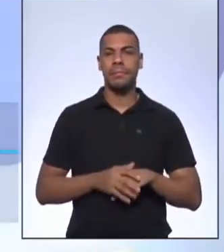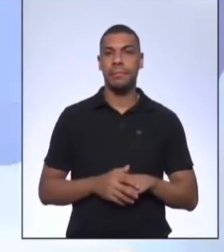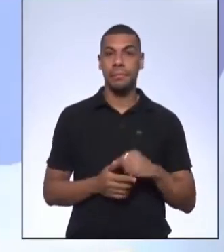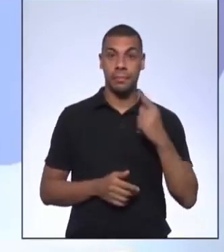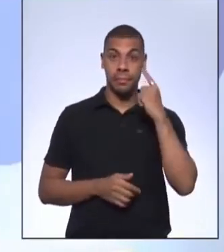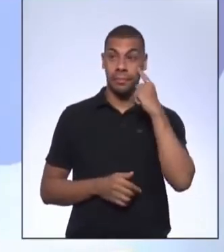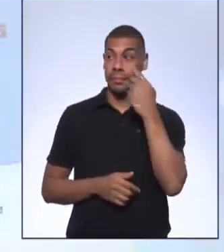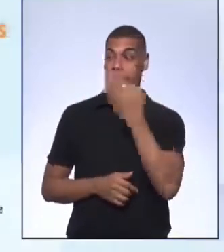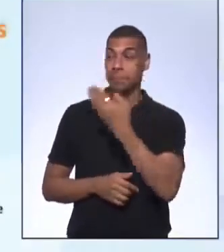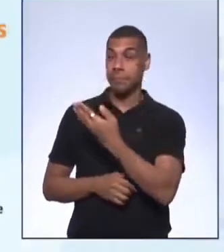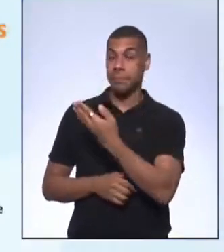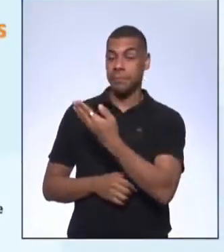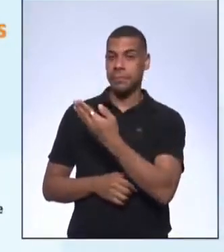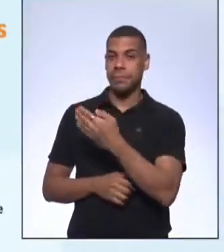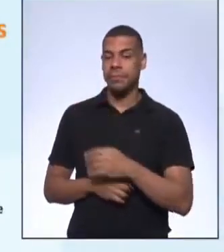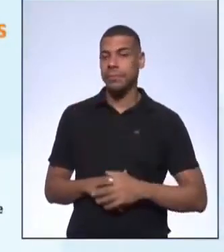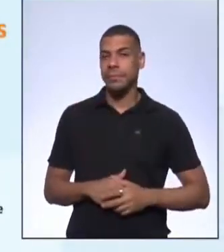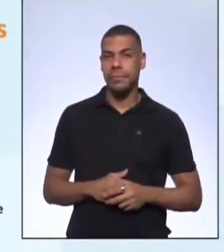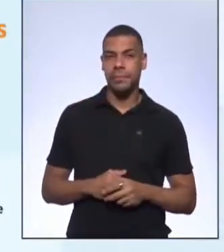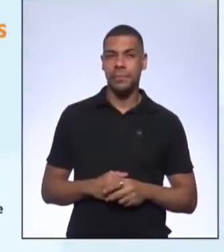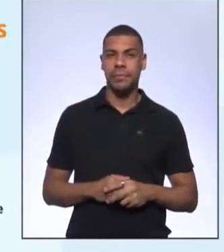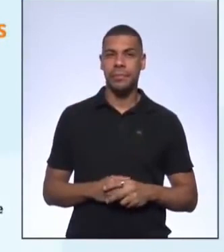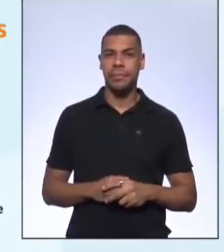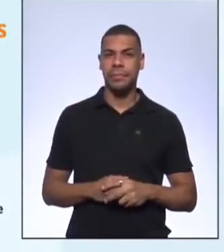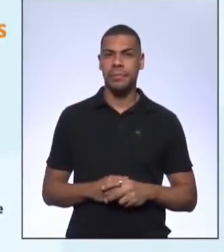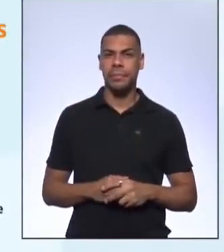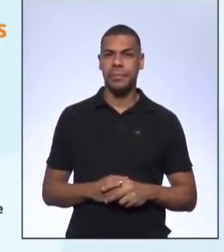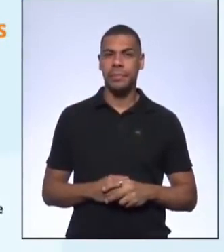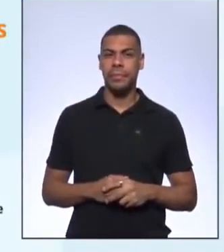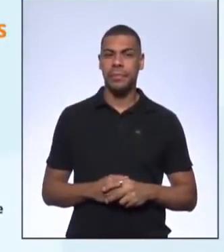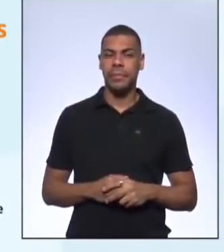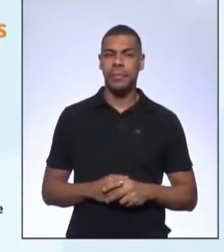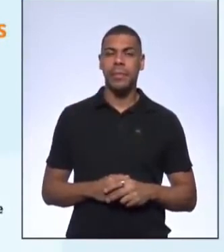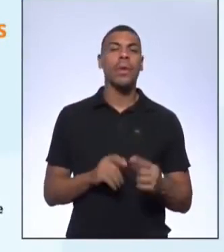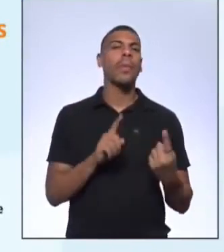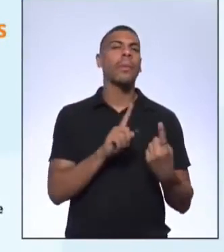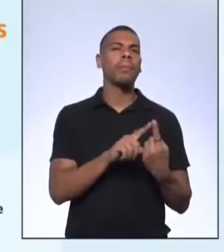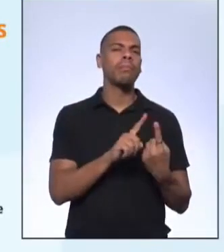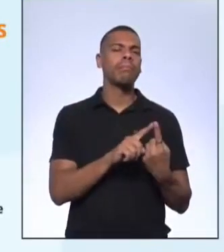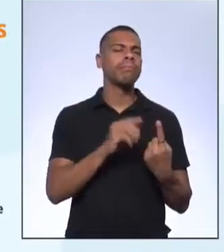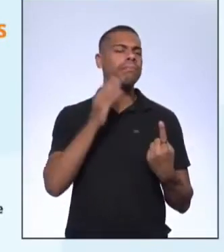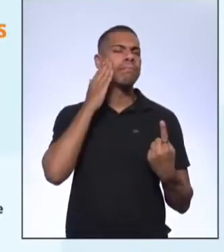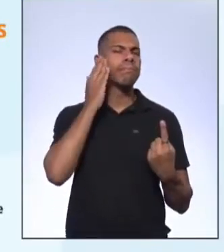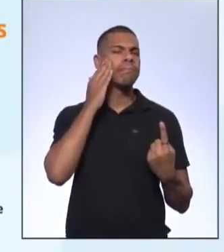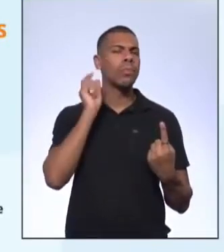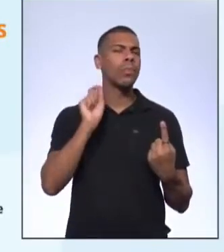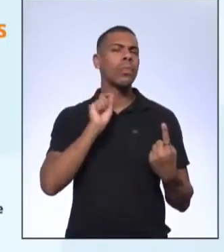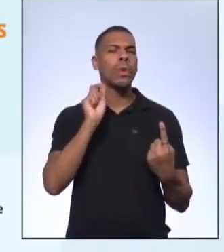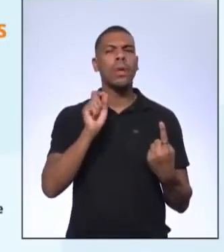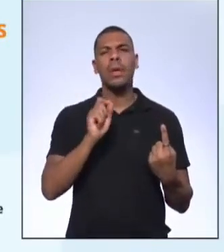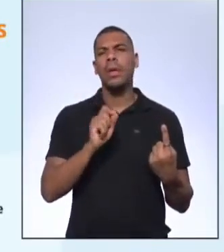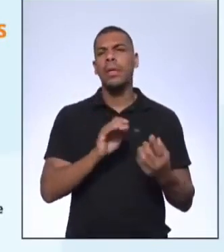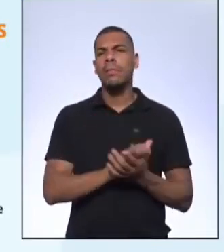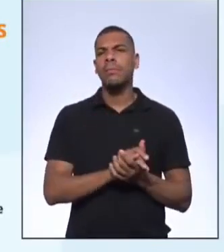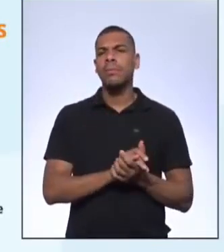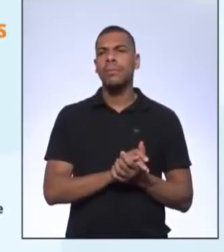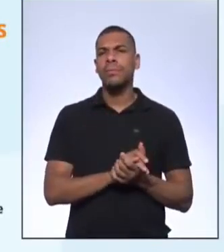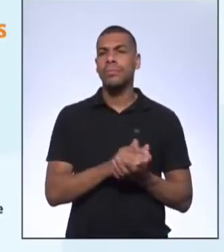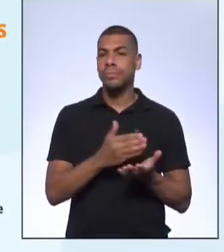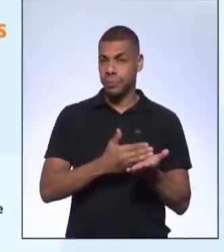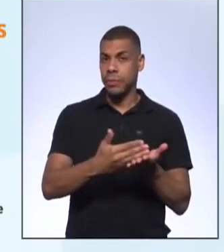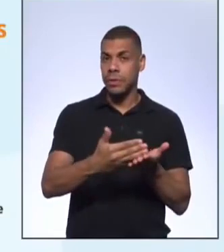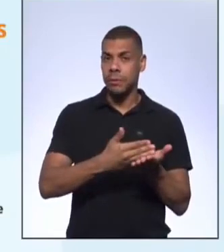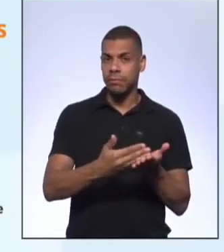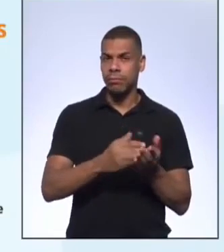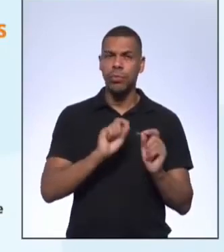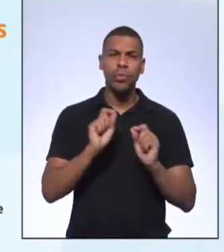aí para vocês na tela alguns itens bem importantes. Então, primeiro, a gente precisa dar início